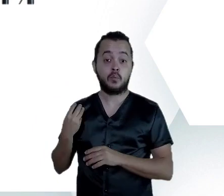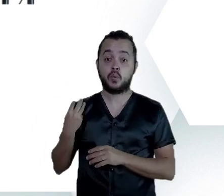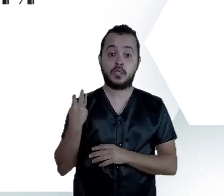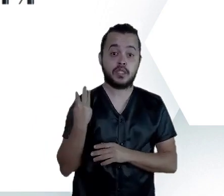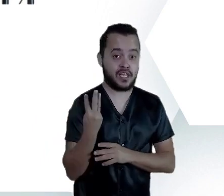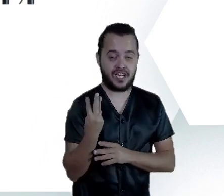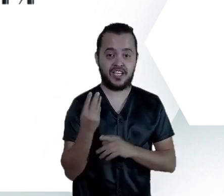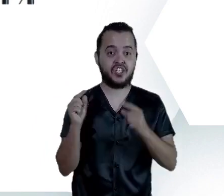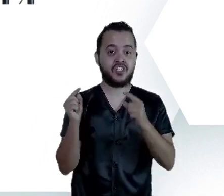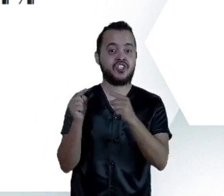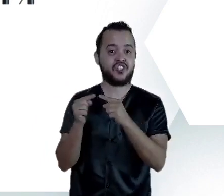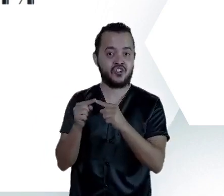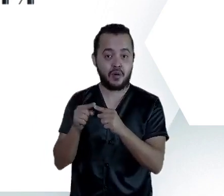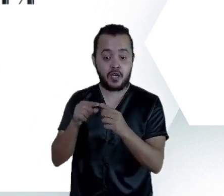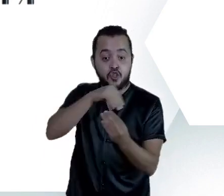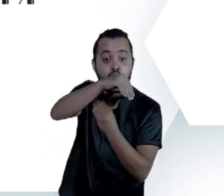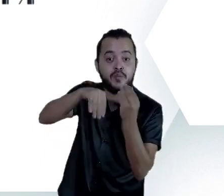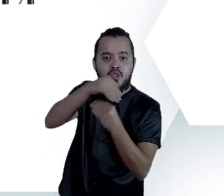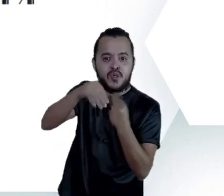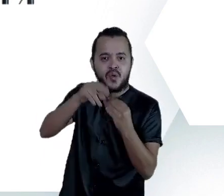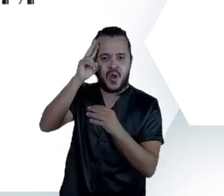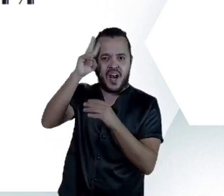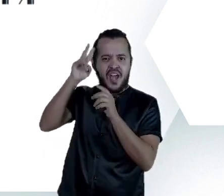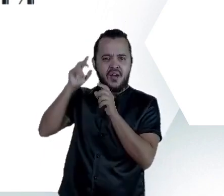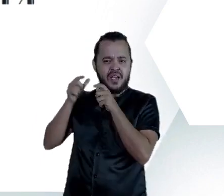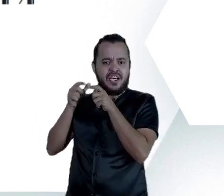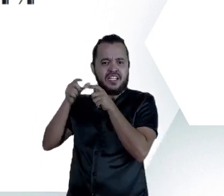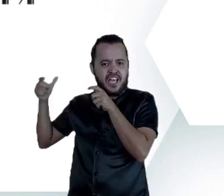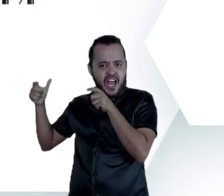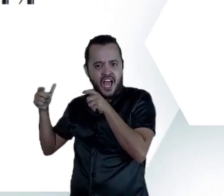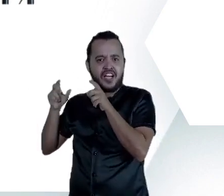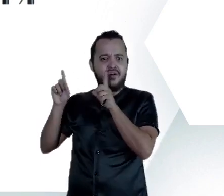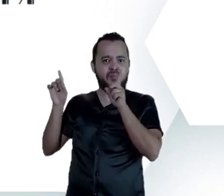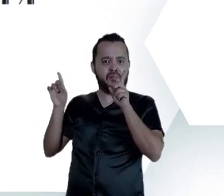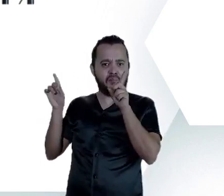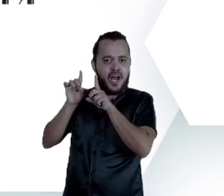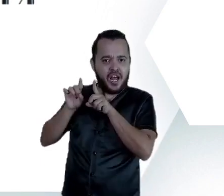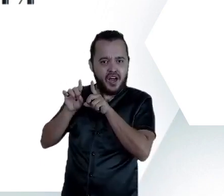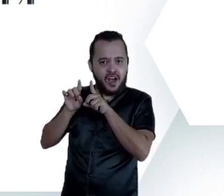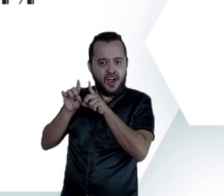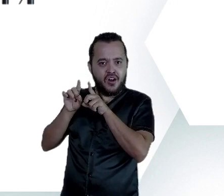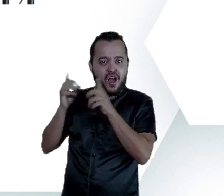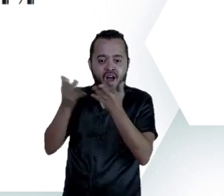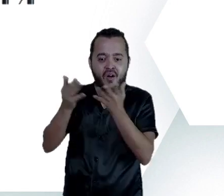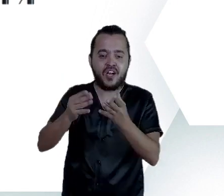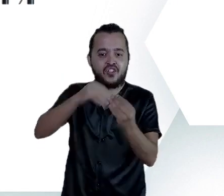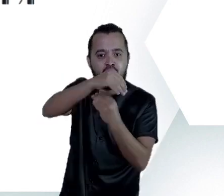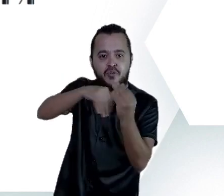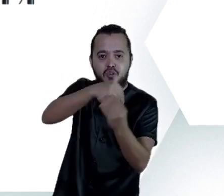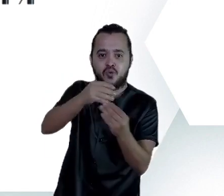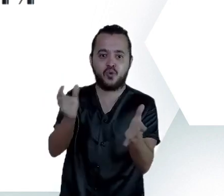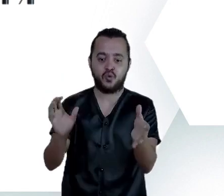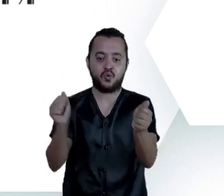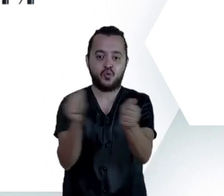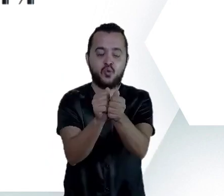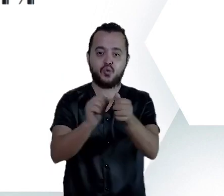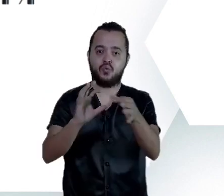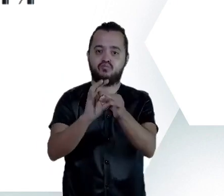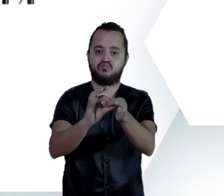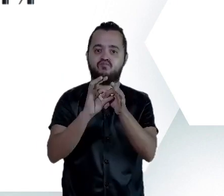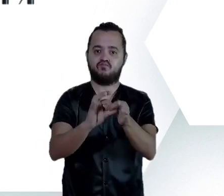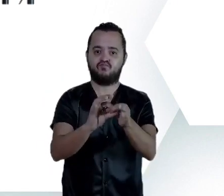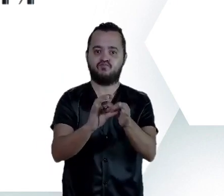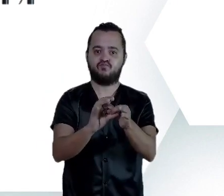daqui, a gente mistura, né, o circuito série com o circuito paralelo. Então essa é uma